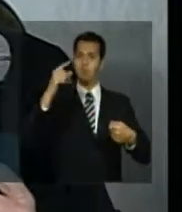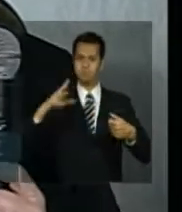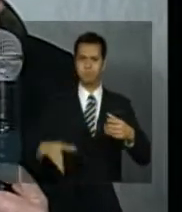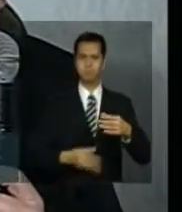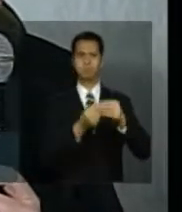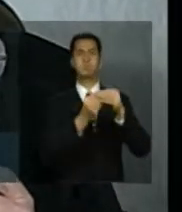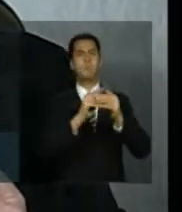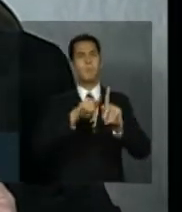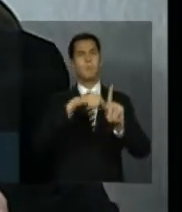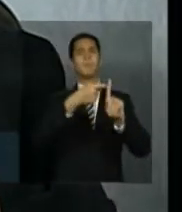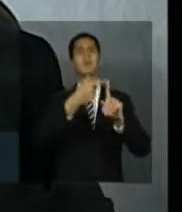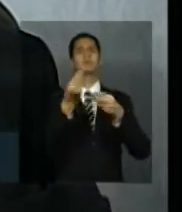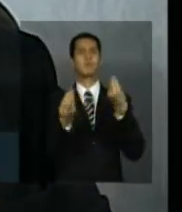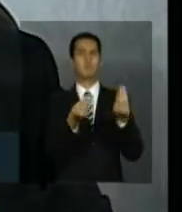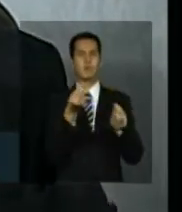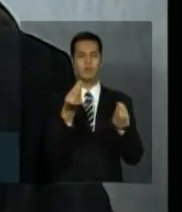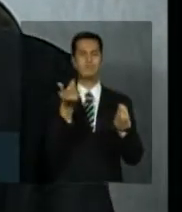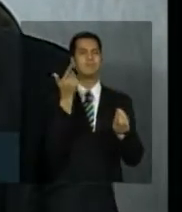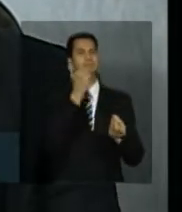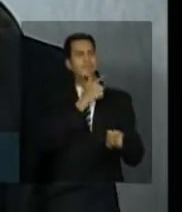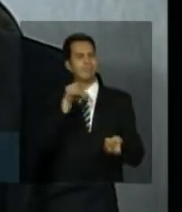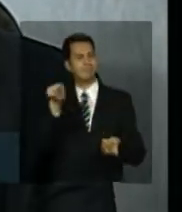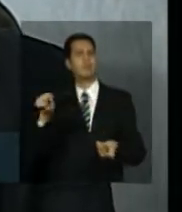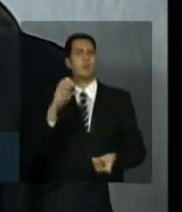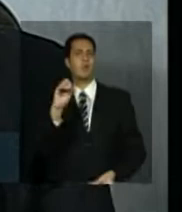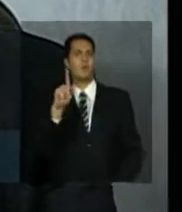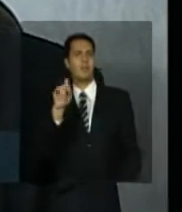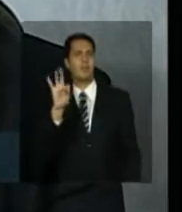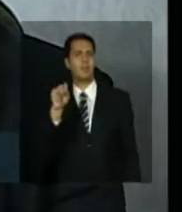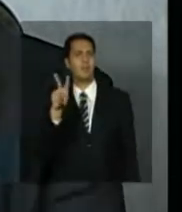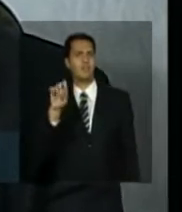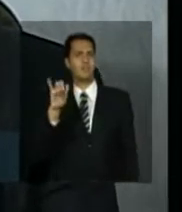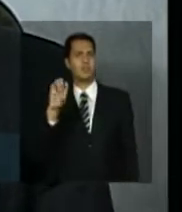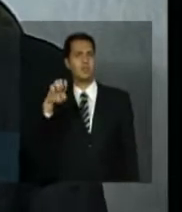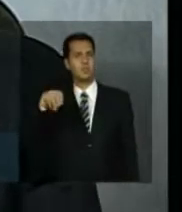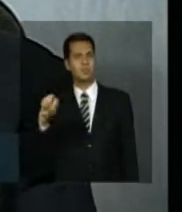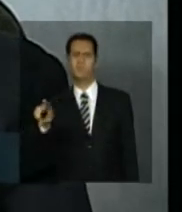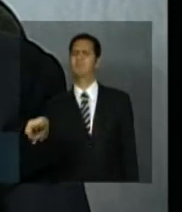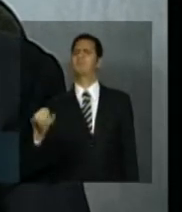terá na cooperativismo no cooperativismo um fator